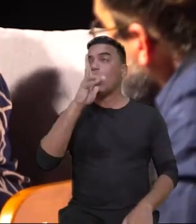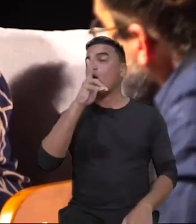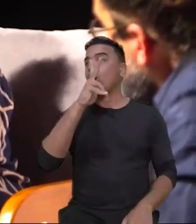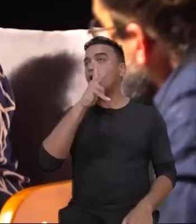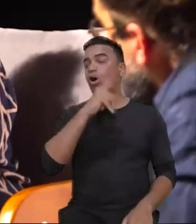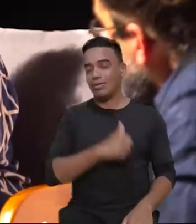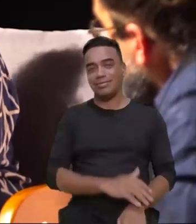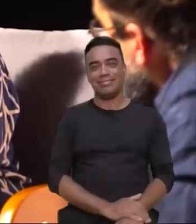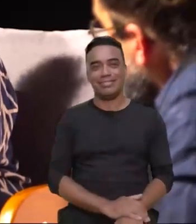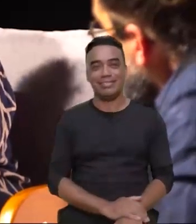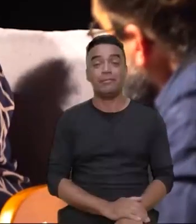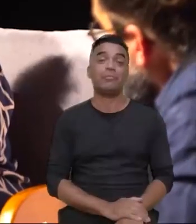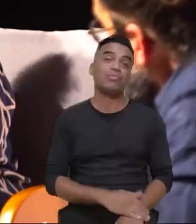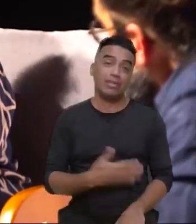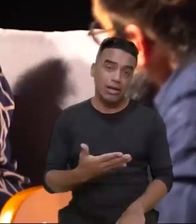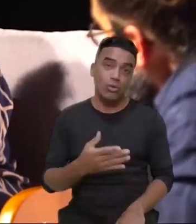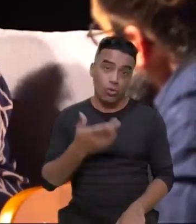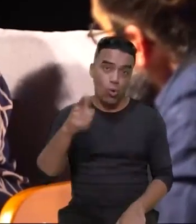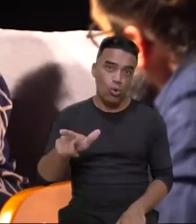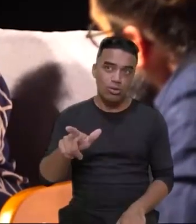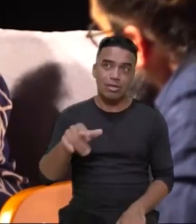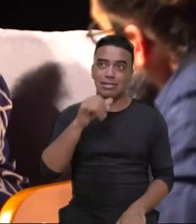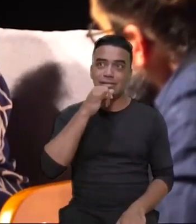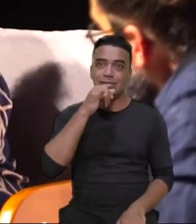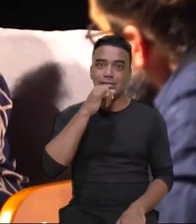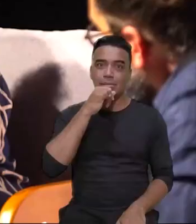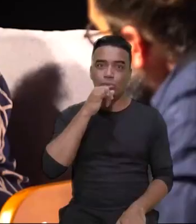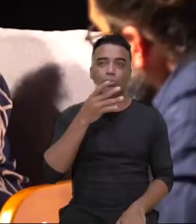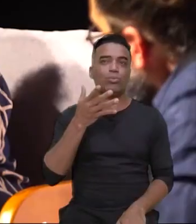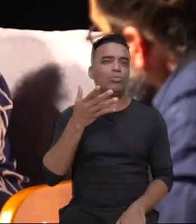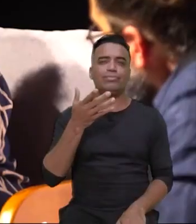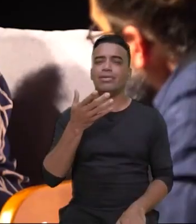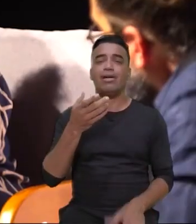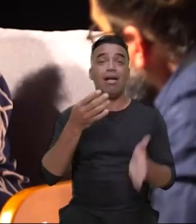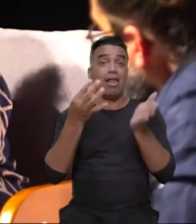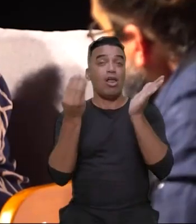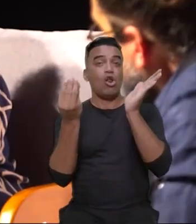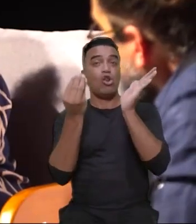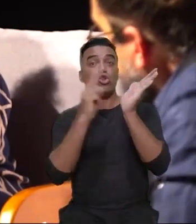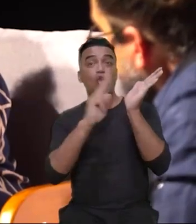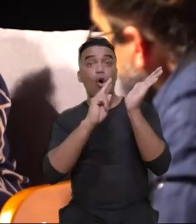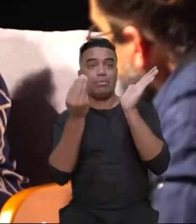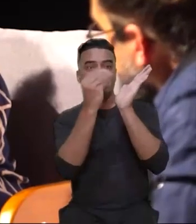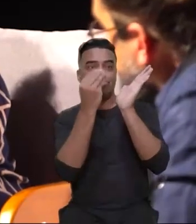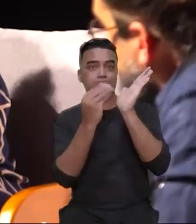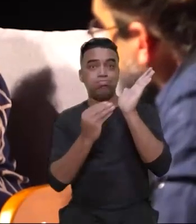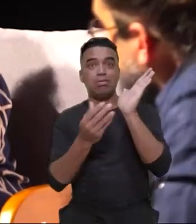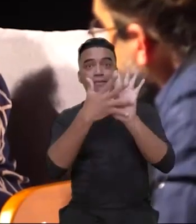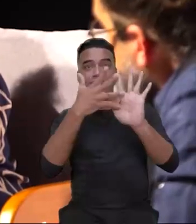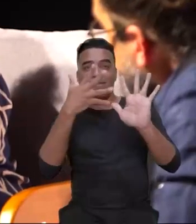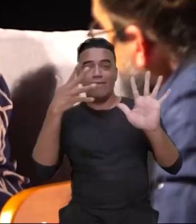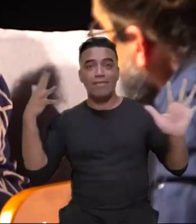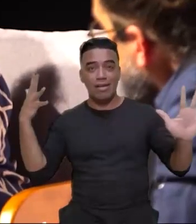manhã. Outra coisa, como eu tenho dado muito autógrafo esse período todo, eu